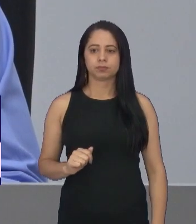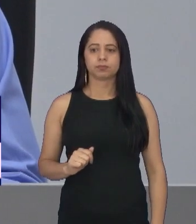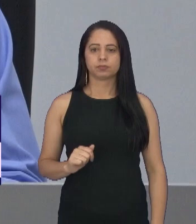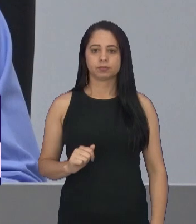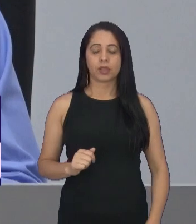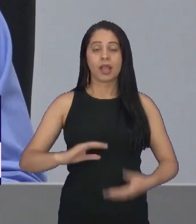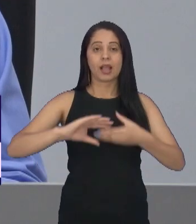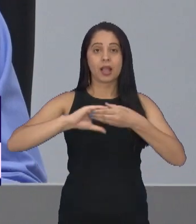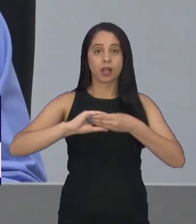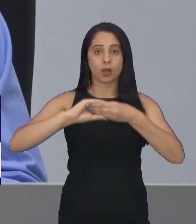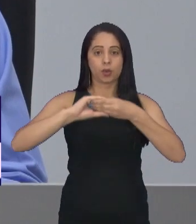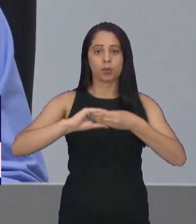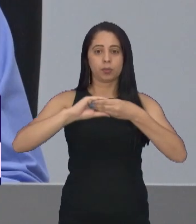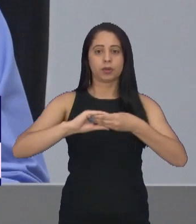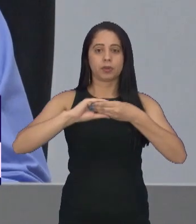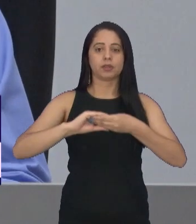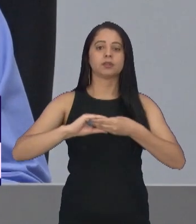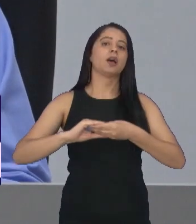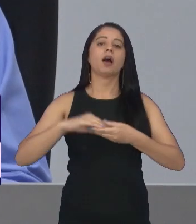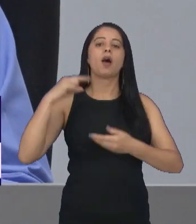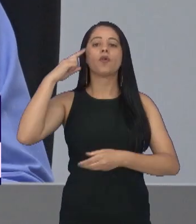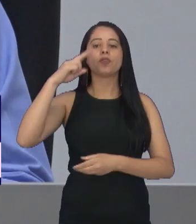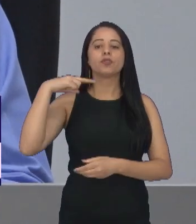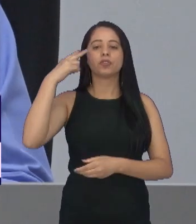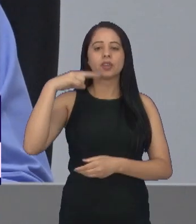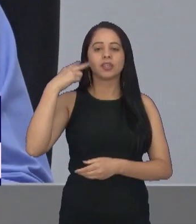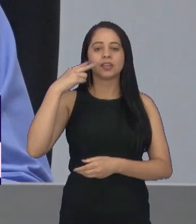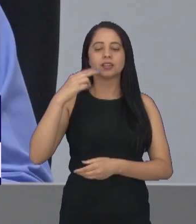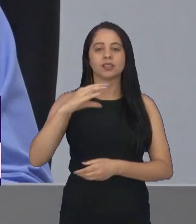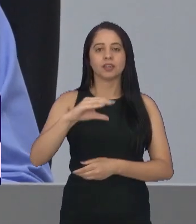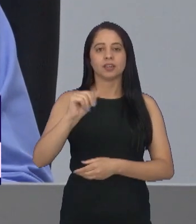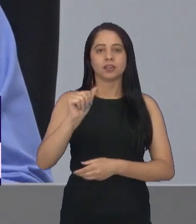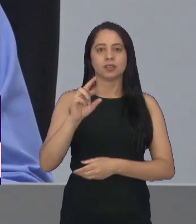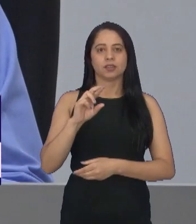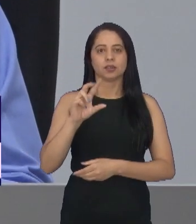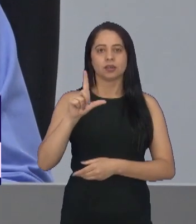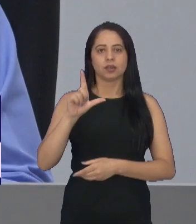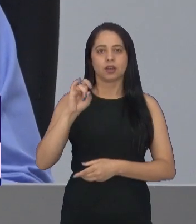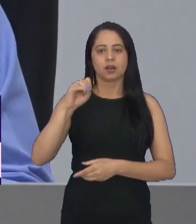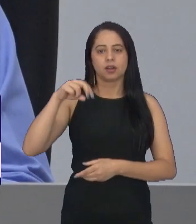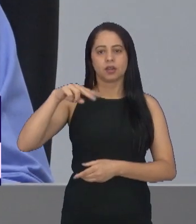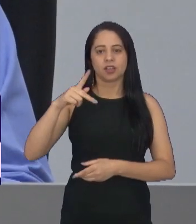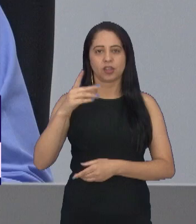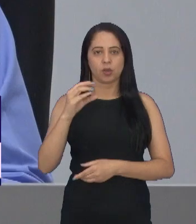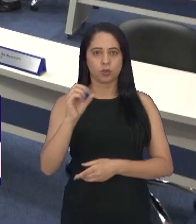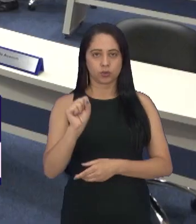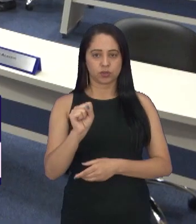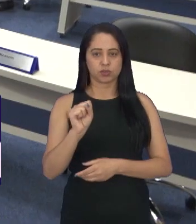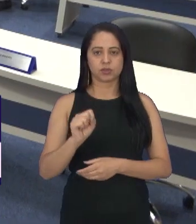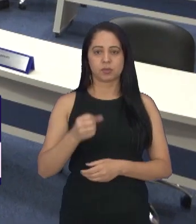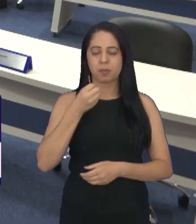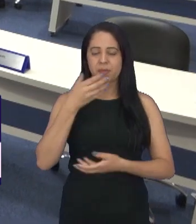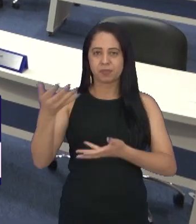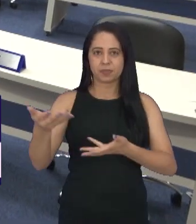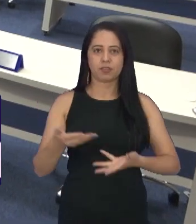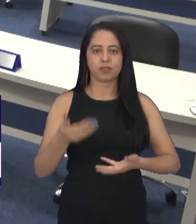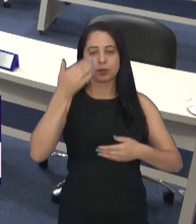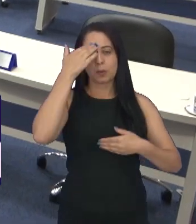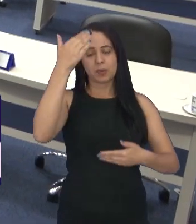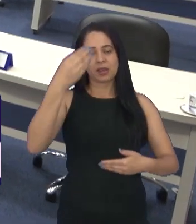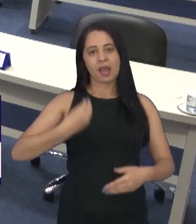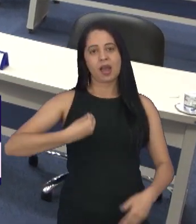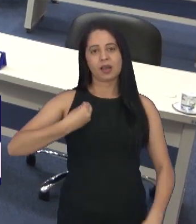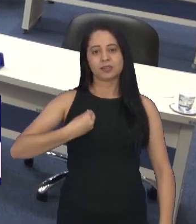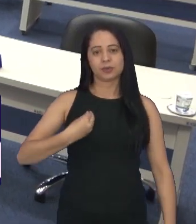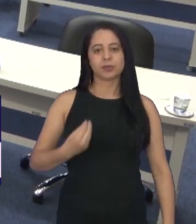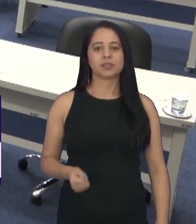Quero cumprimentar aqui sempre o vereador Carlinhos Tchaca. Seja bem-vindo, vereador. Obrigado pela sua presença e